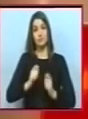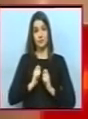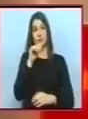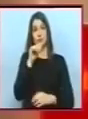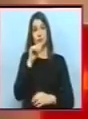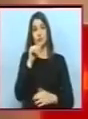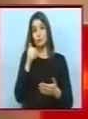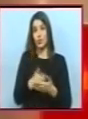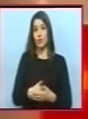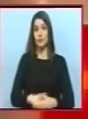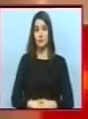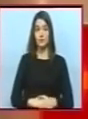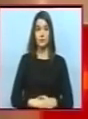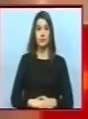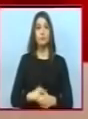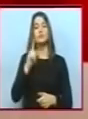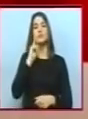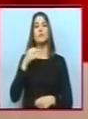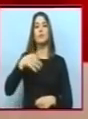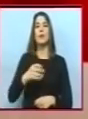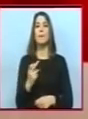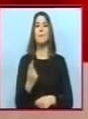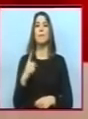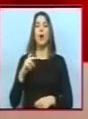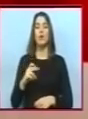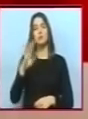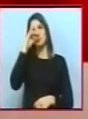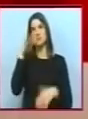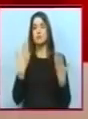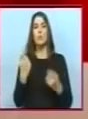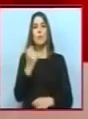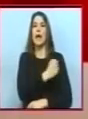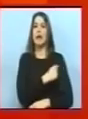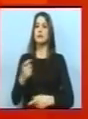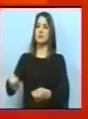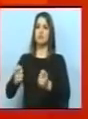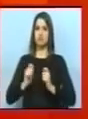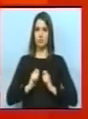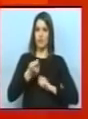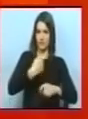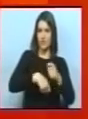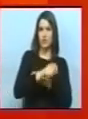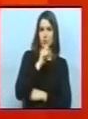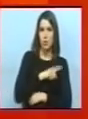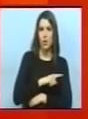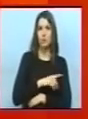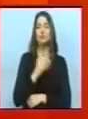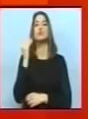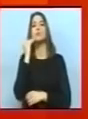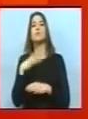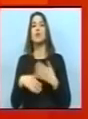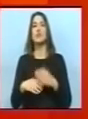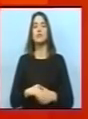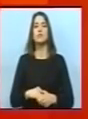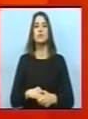morre. Paula, vamos imaginar que eu herdei um imóvel, posso vendê-lo? Tenho que declarar, como é que eu faço? Bom, pode